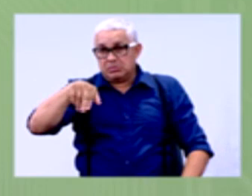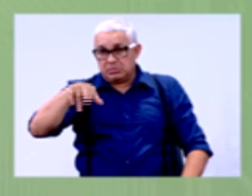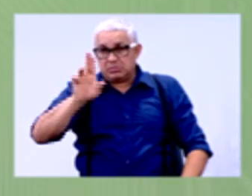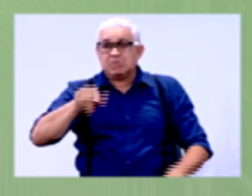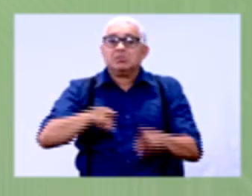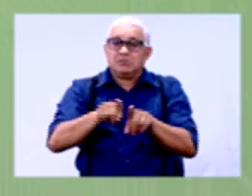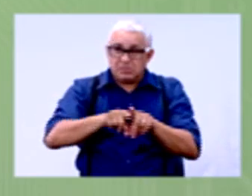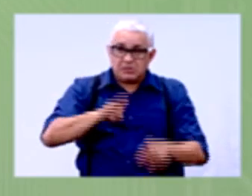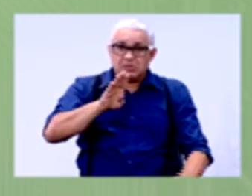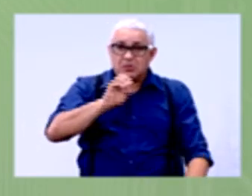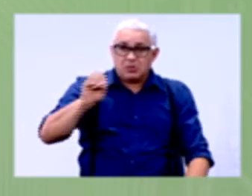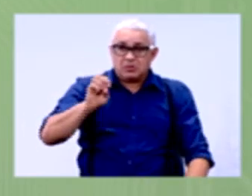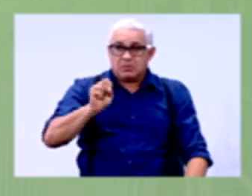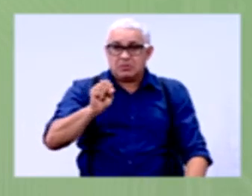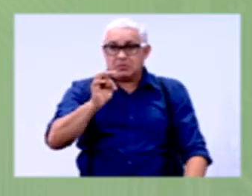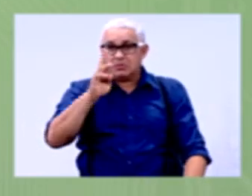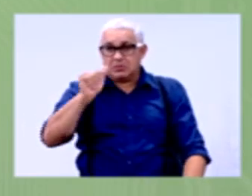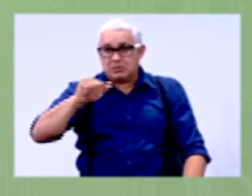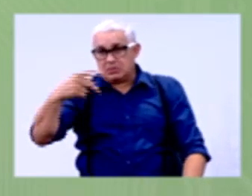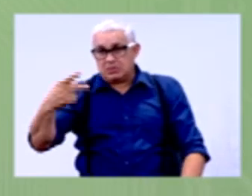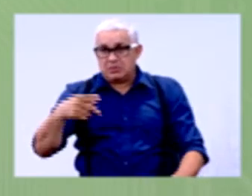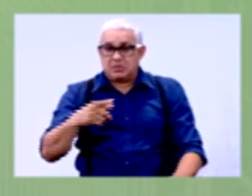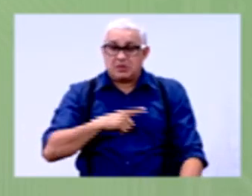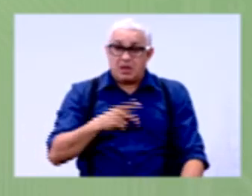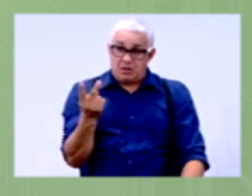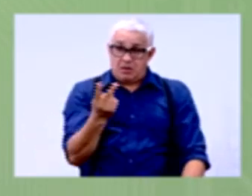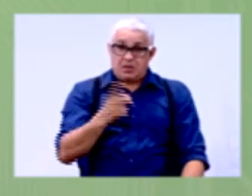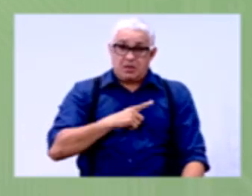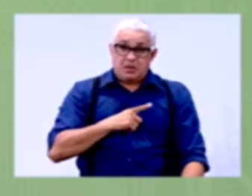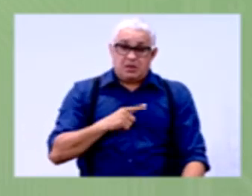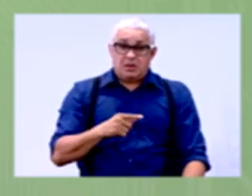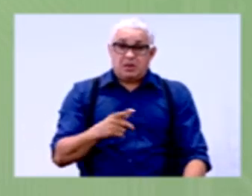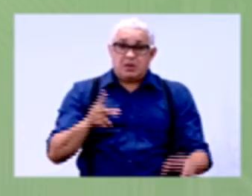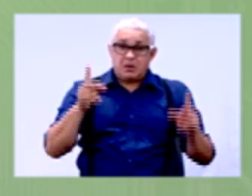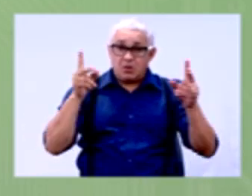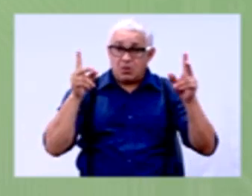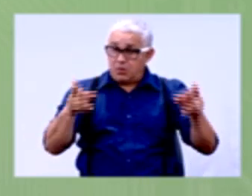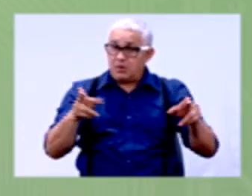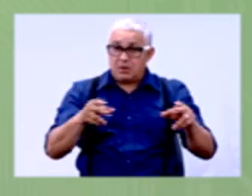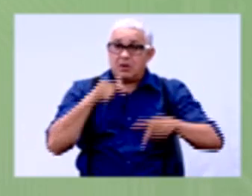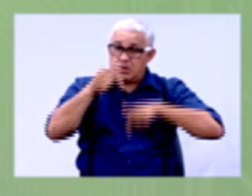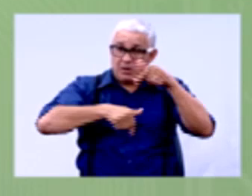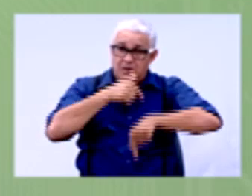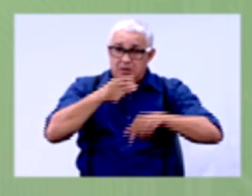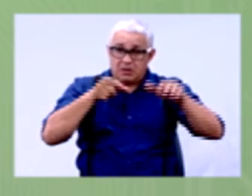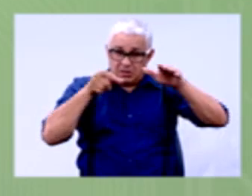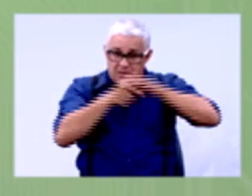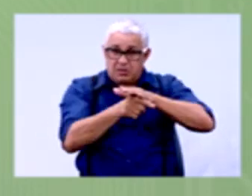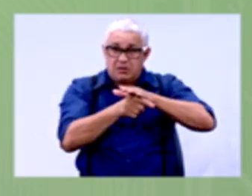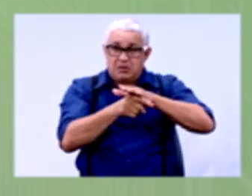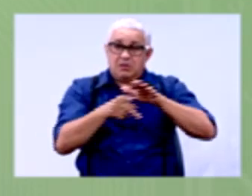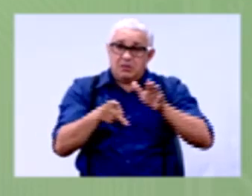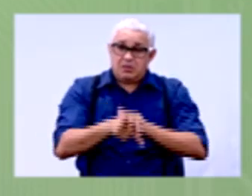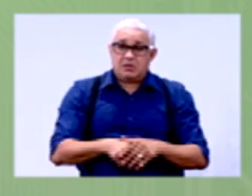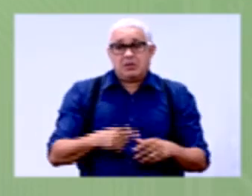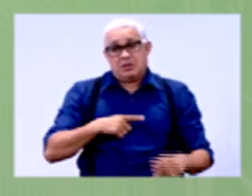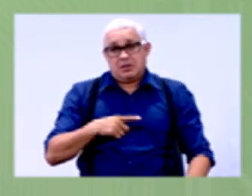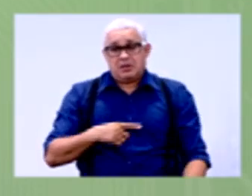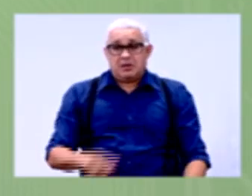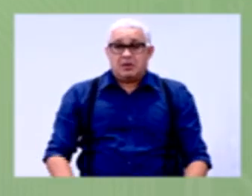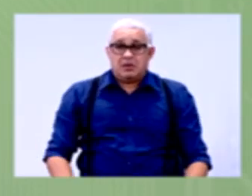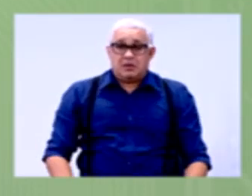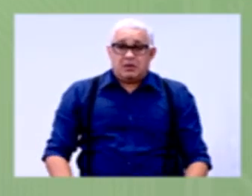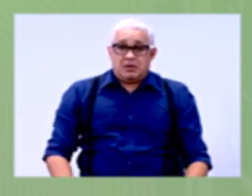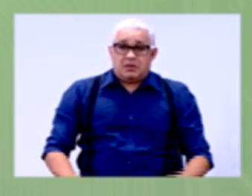Então nós falamos dos dois. Os dois têm esse mesmo formato para trabalhar na sua instalação, né? Então nós temos o